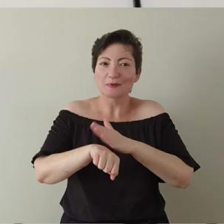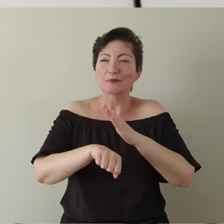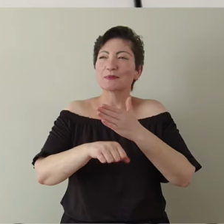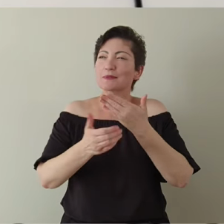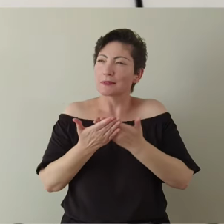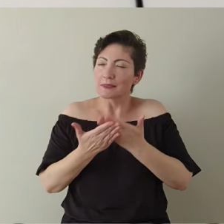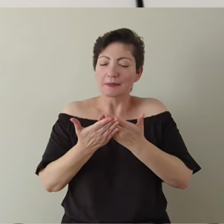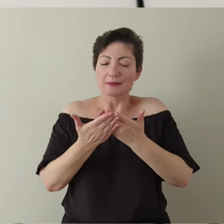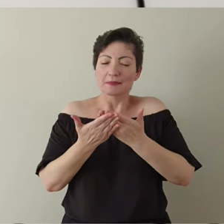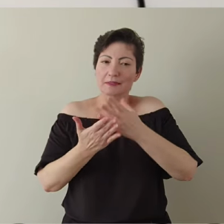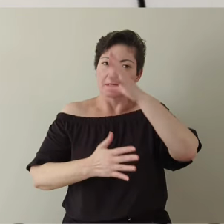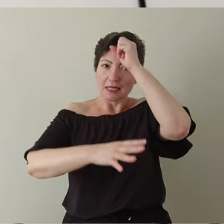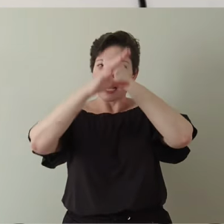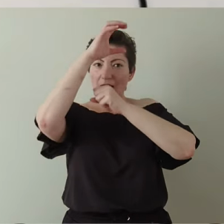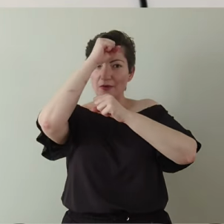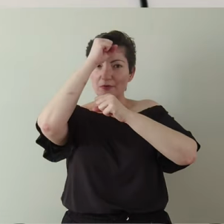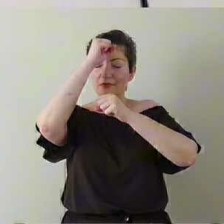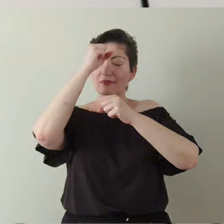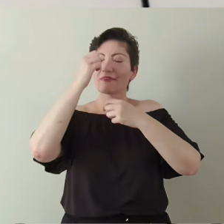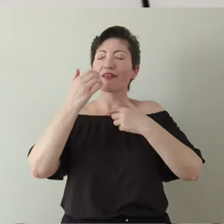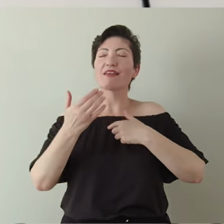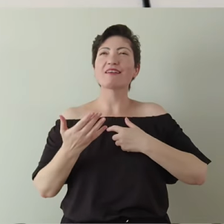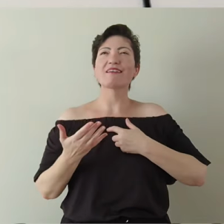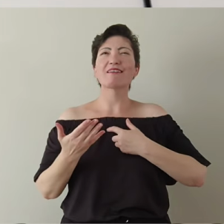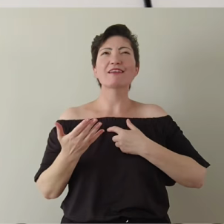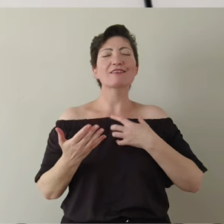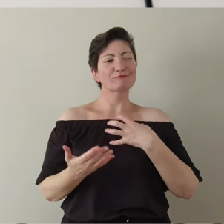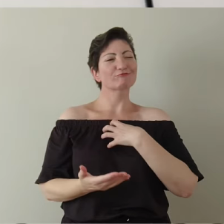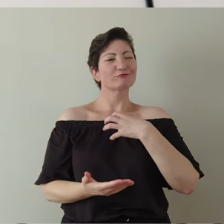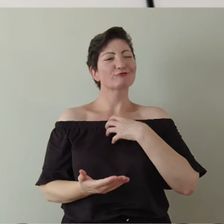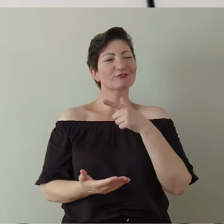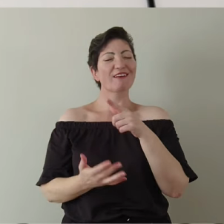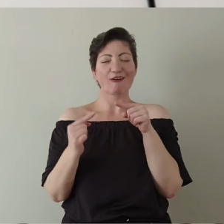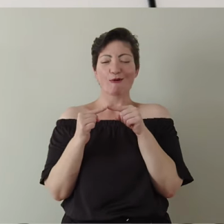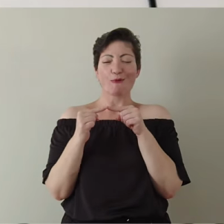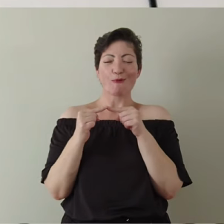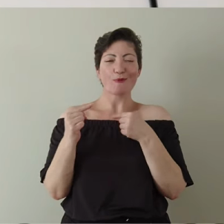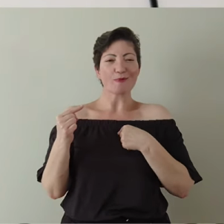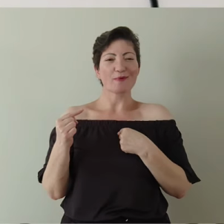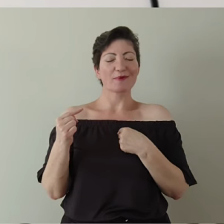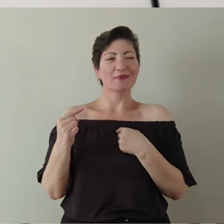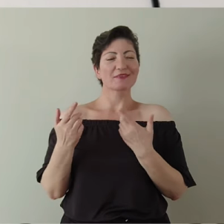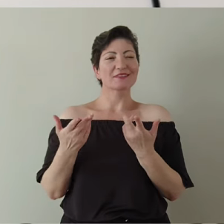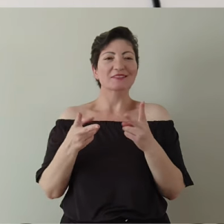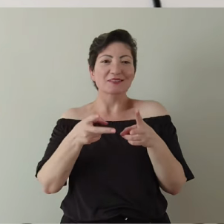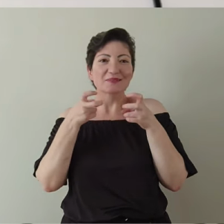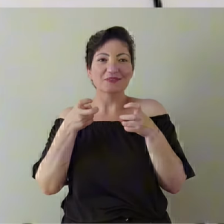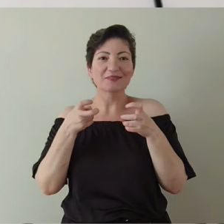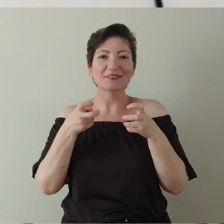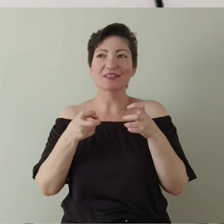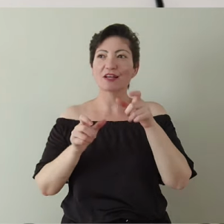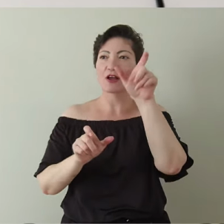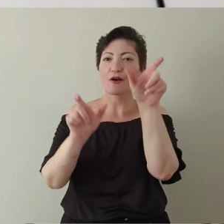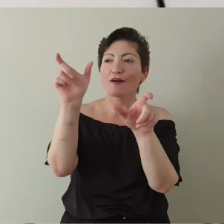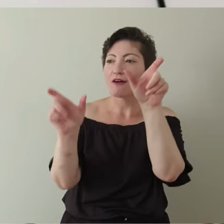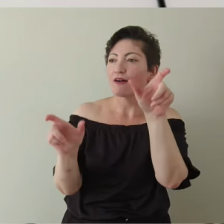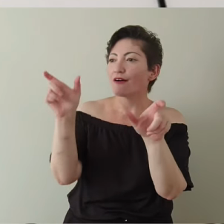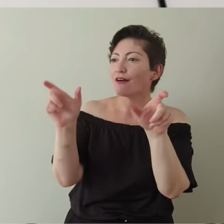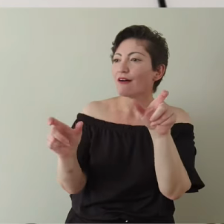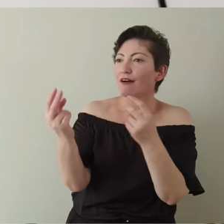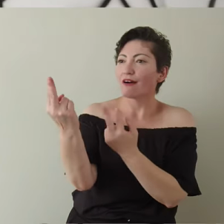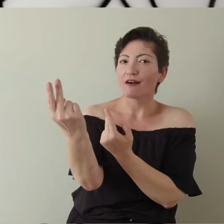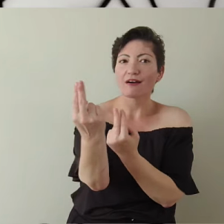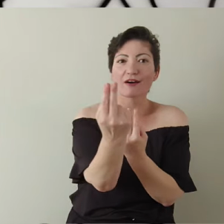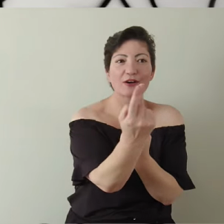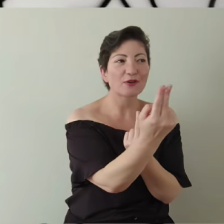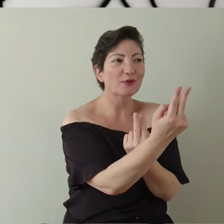aprender o que é, eu super me achei no meu lugar, sabe? E percebi que tinham pessoas também que eram iguais